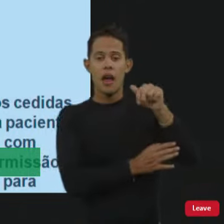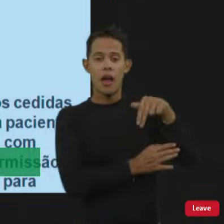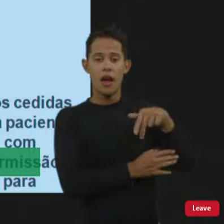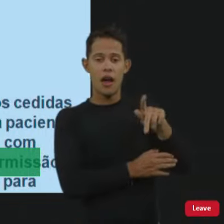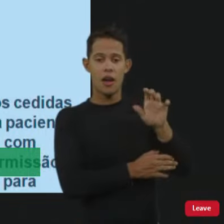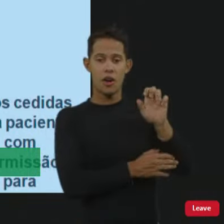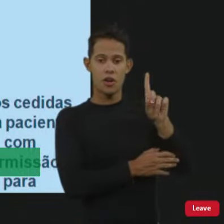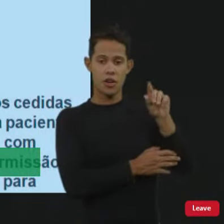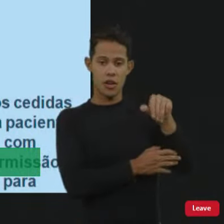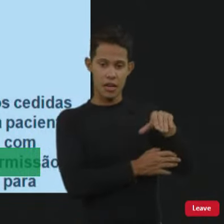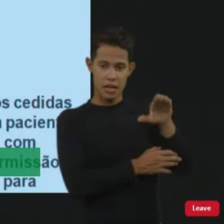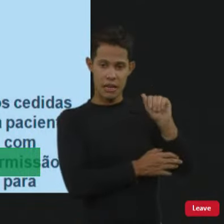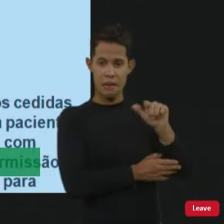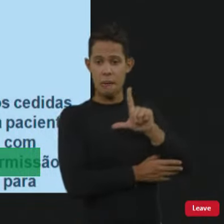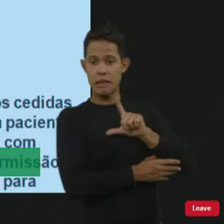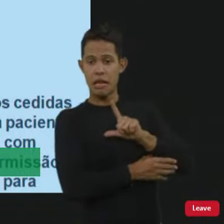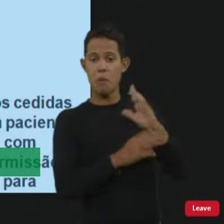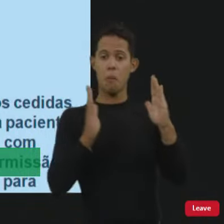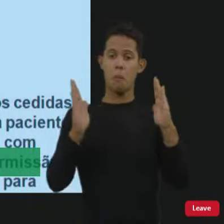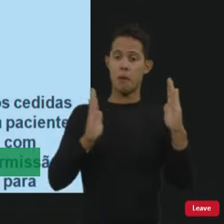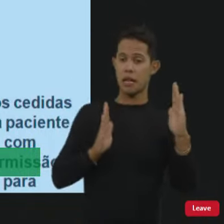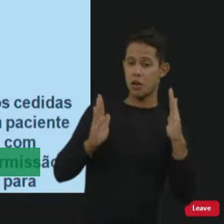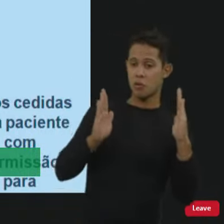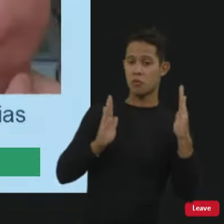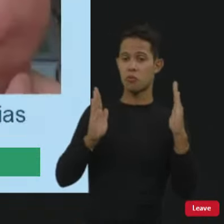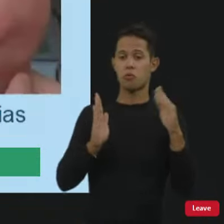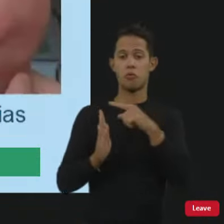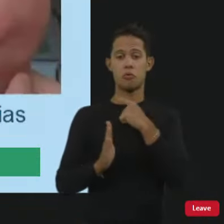2, 3, 5 dias.